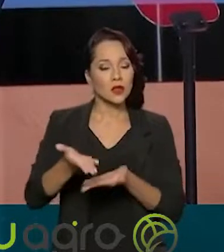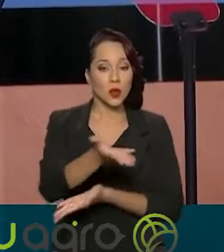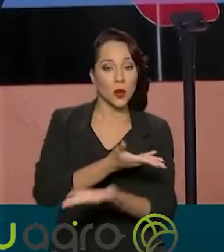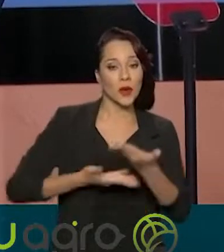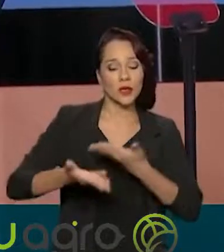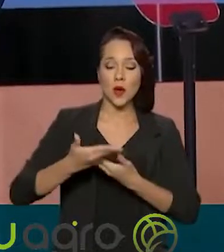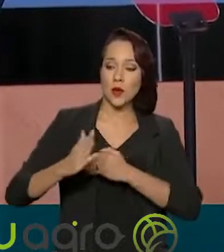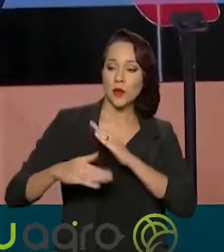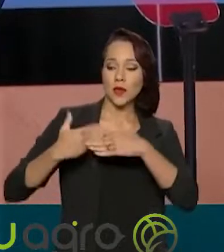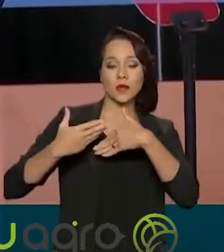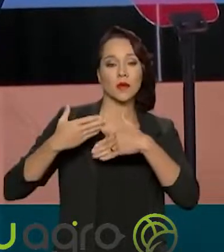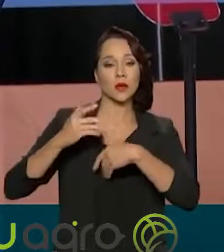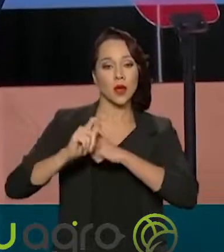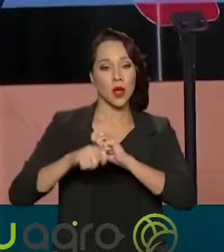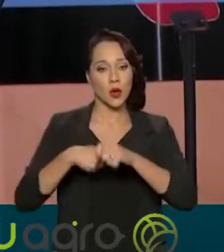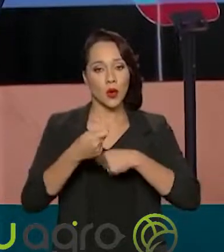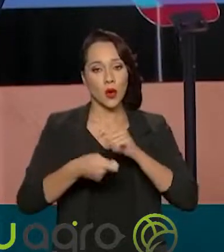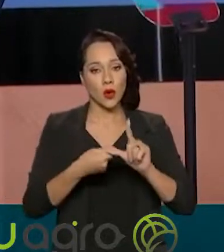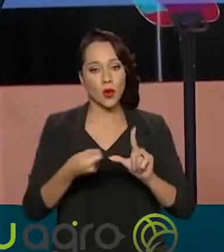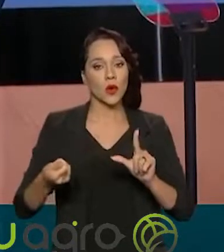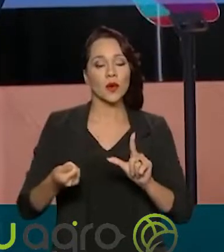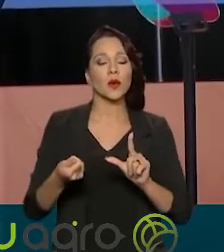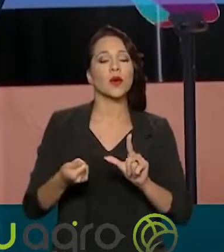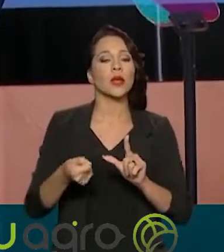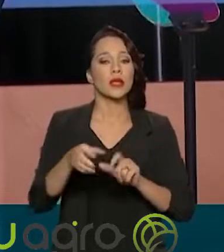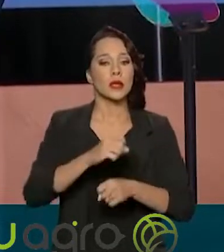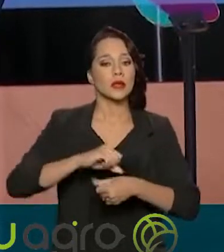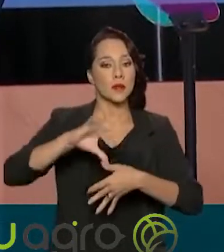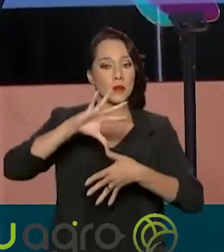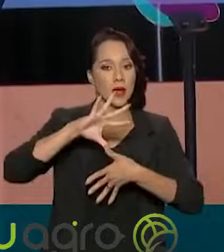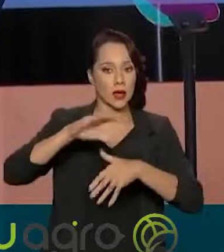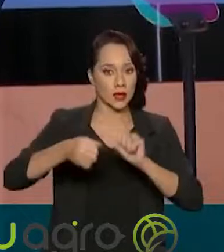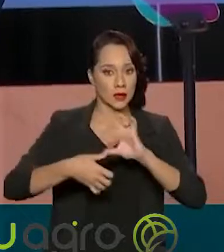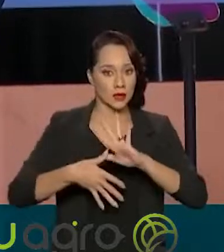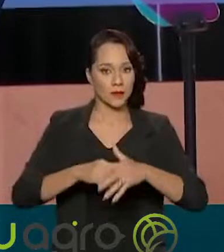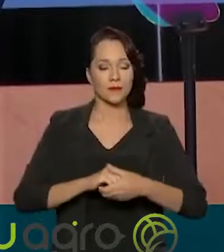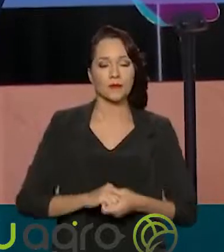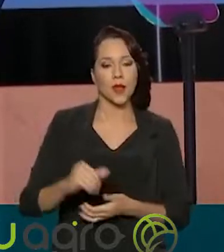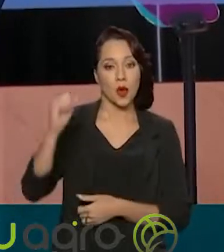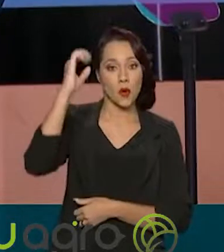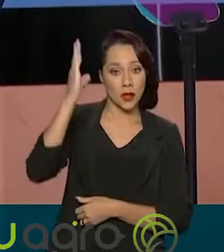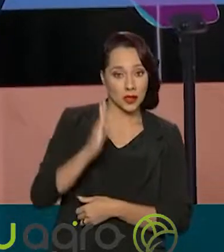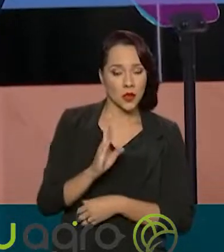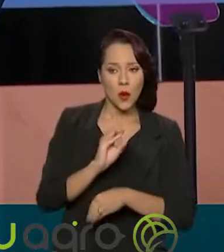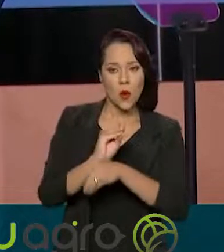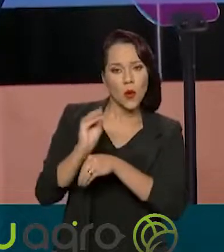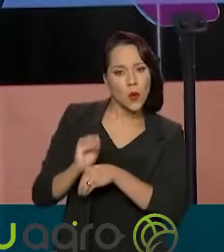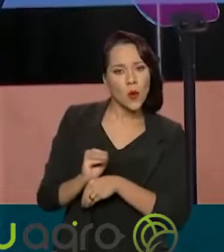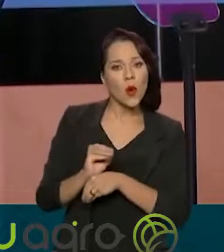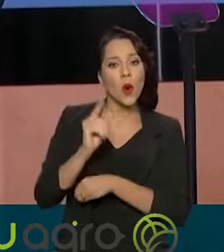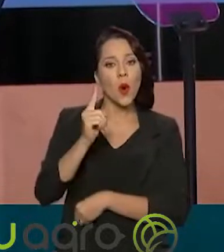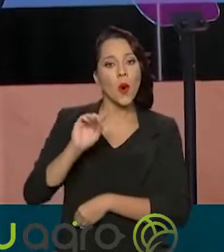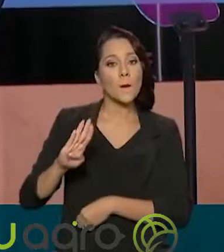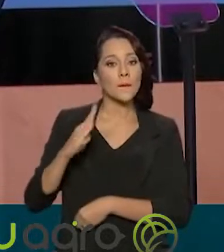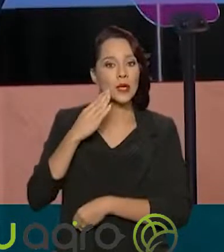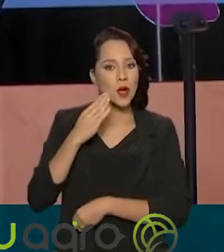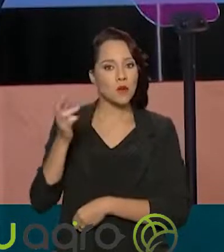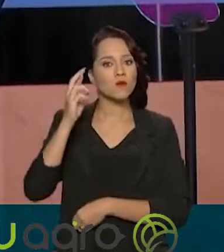para o crescimento econômico nas Américas. O Brasil alimenta 1 bilhão de